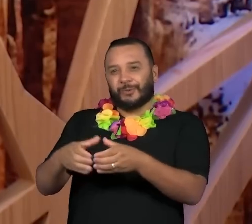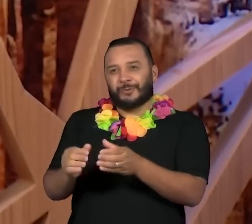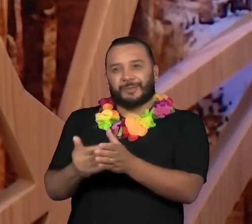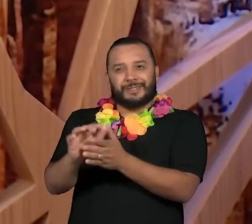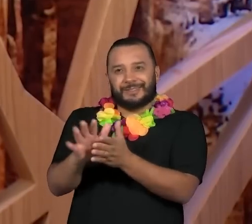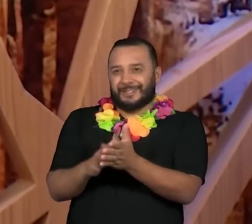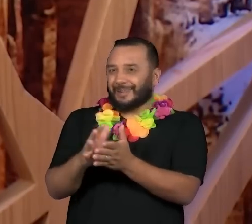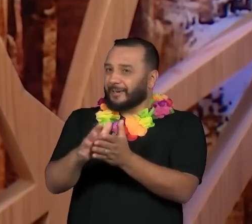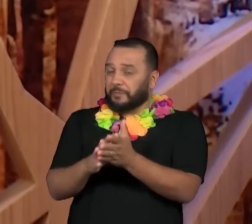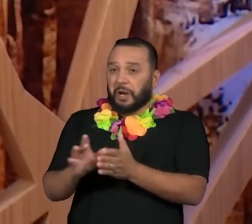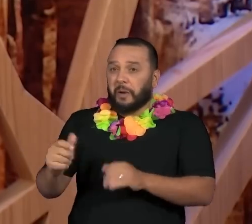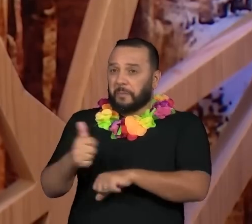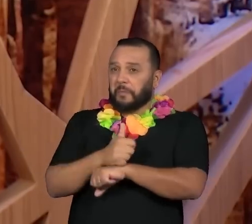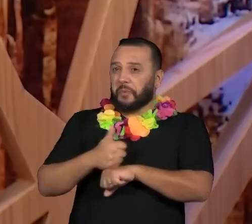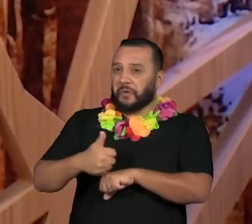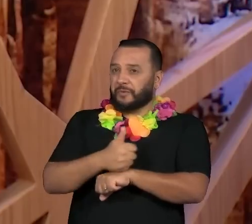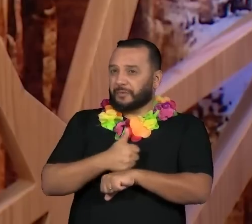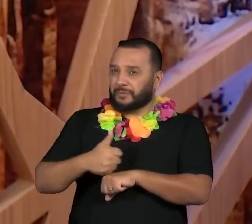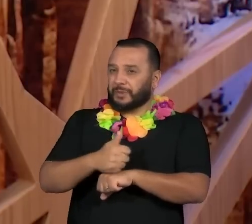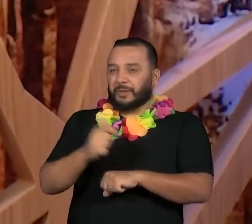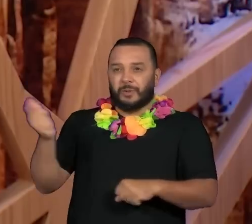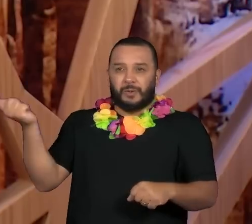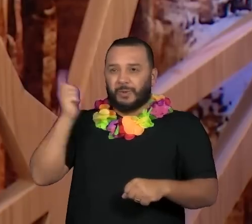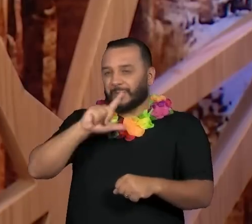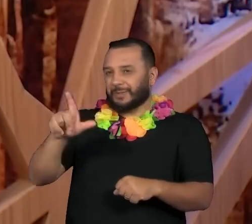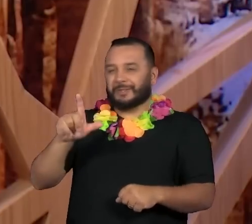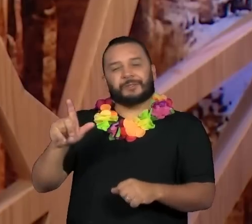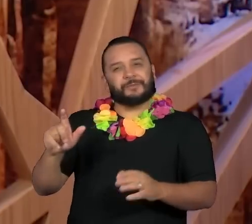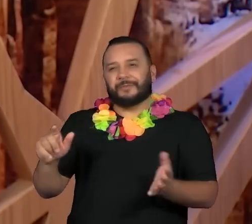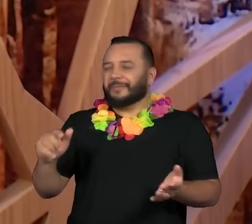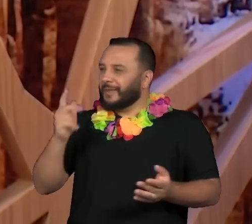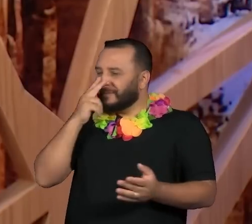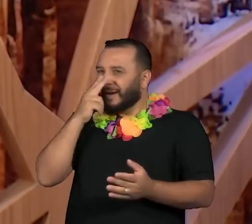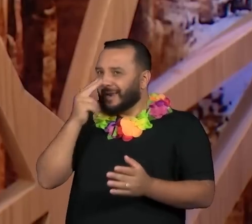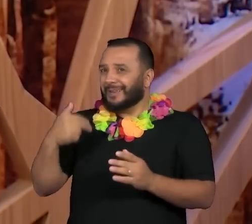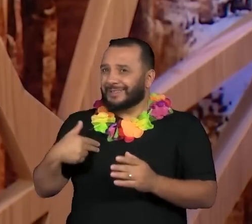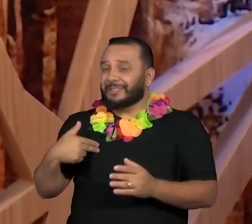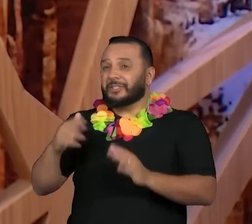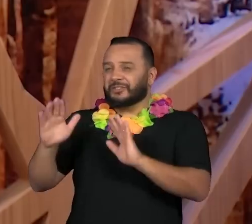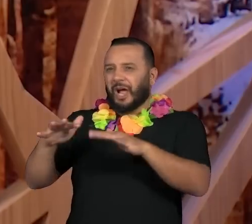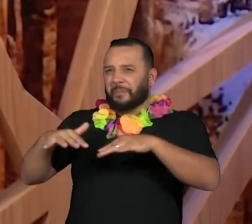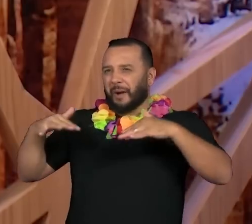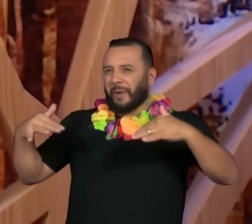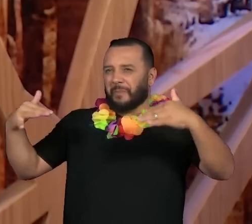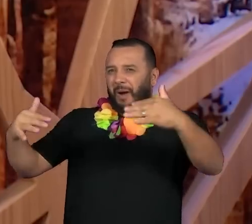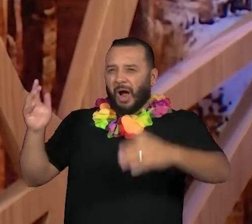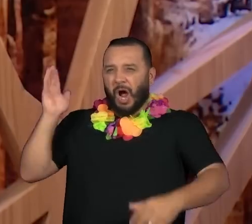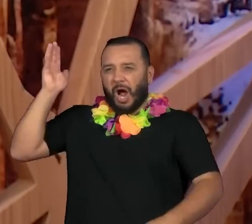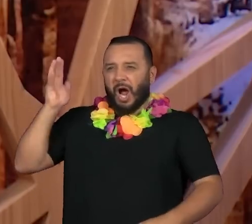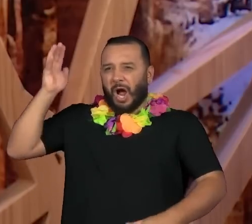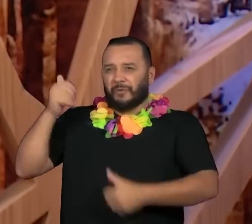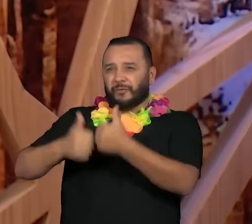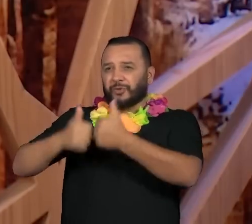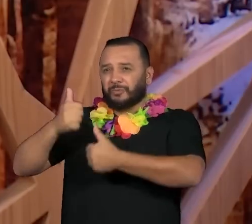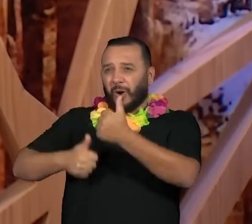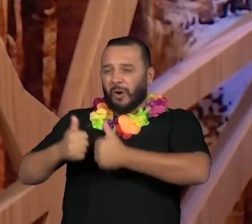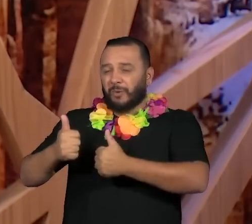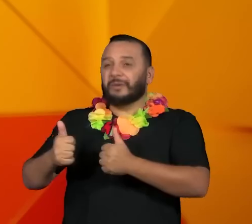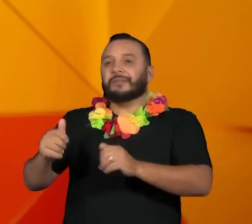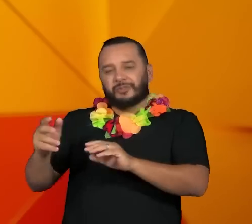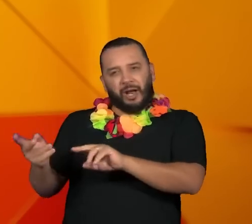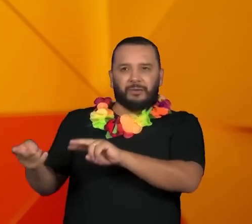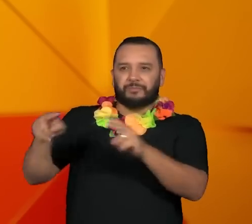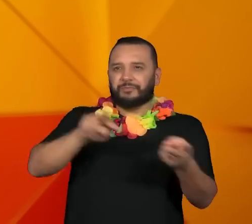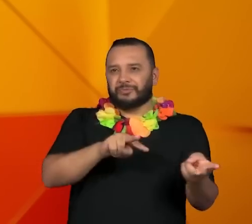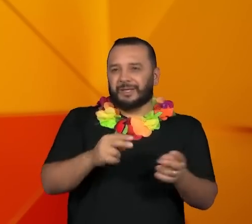e se torna escola de samba e leva toda aquela paixão dos estádios de futebol para as arquibancadas do samba,